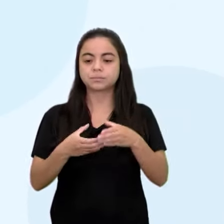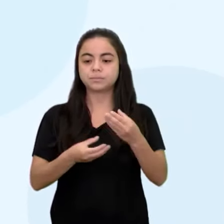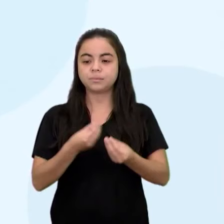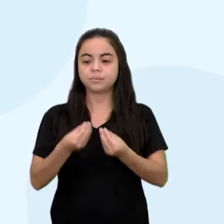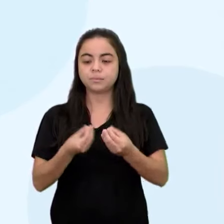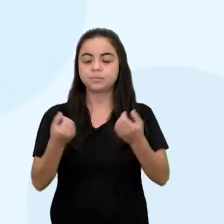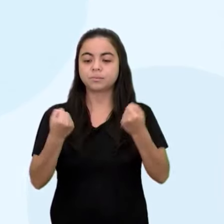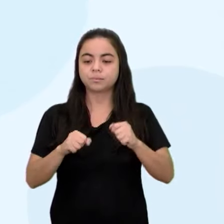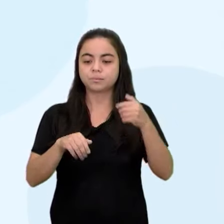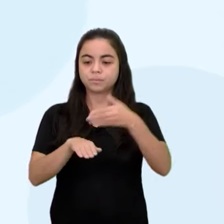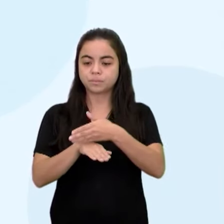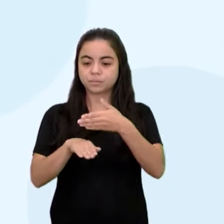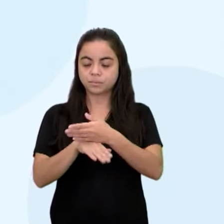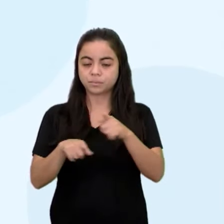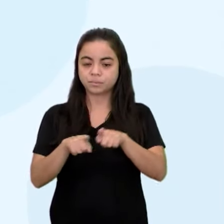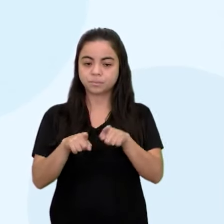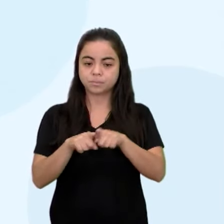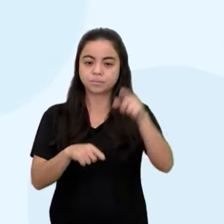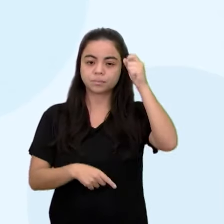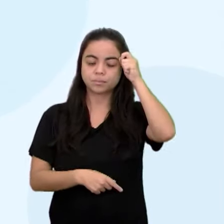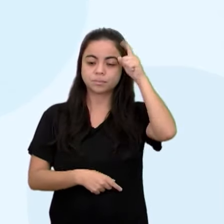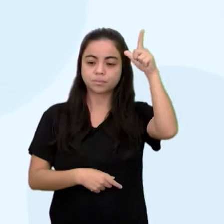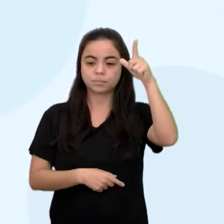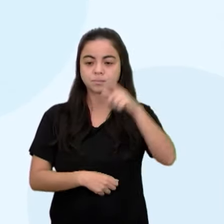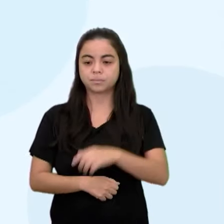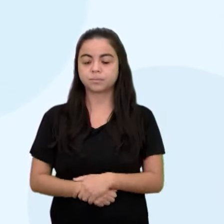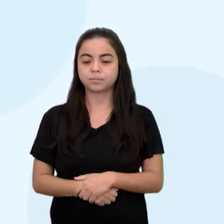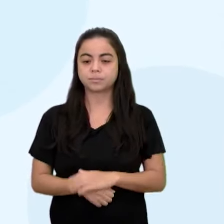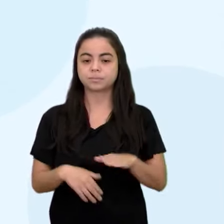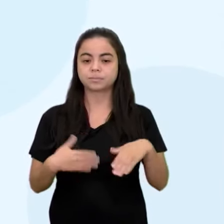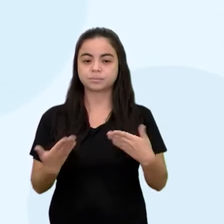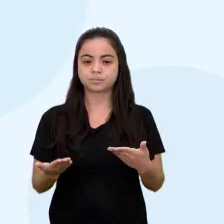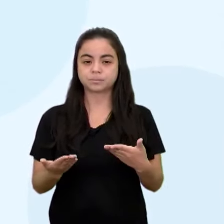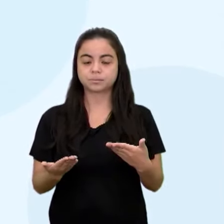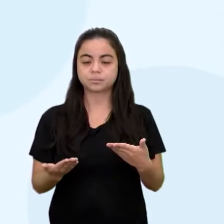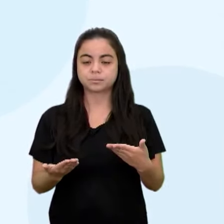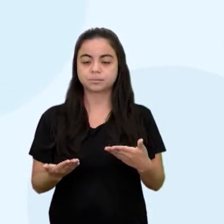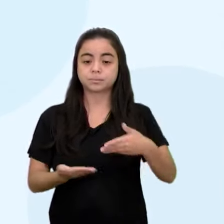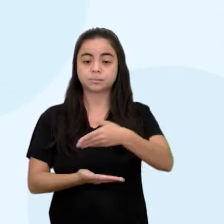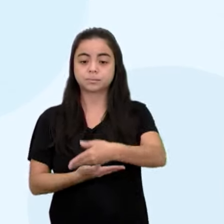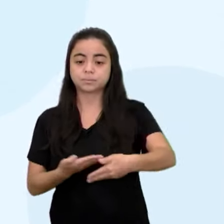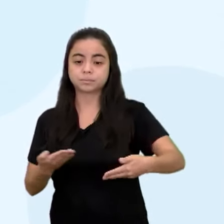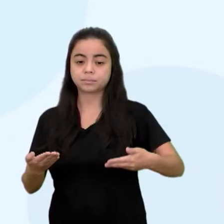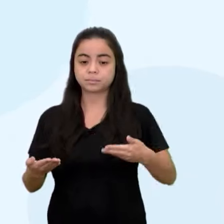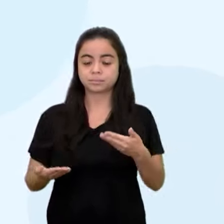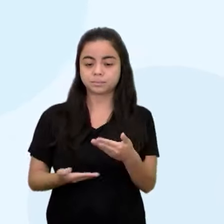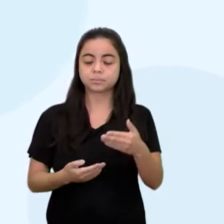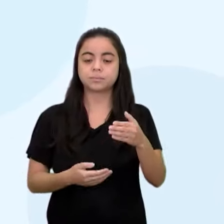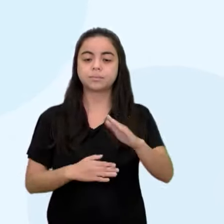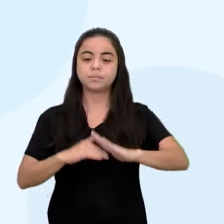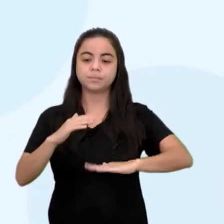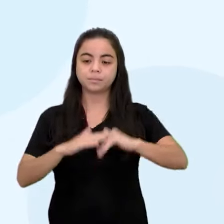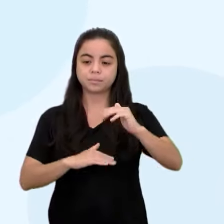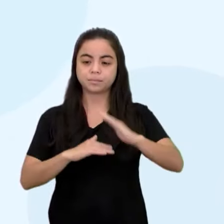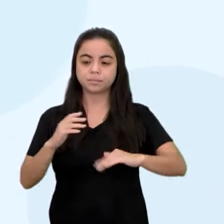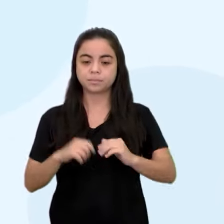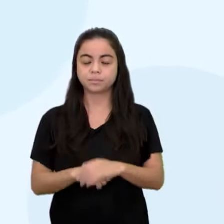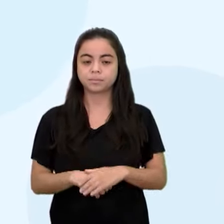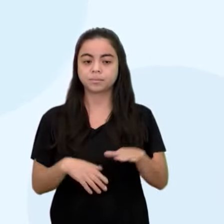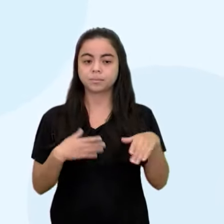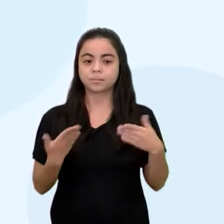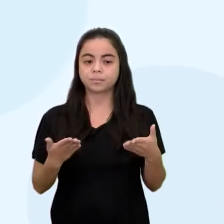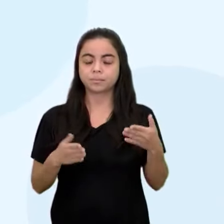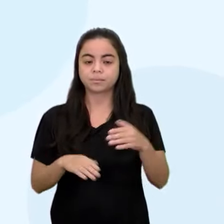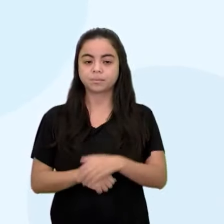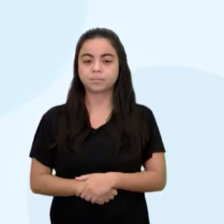pode fazer parte, faz parte da nossa cultura de modo geral. Então, de modo dinâmico, essas são as habilidades. Aí, na sequência aí